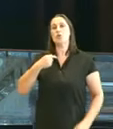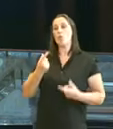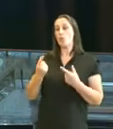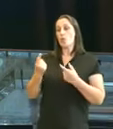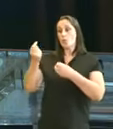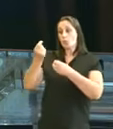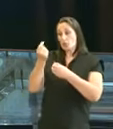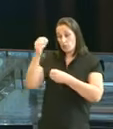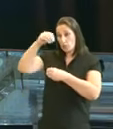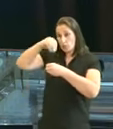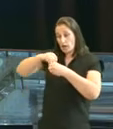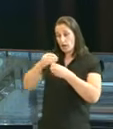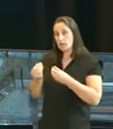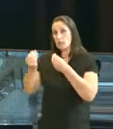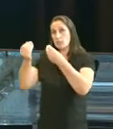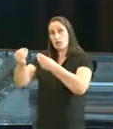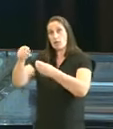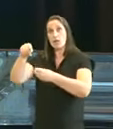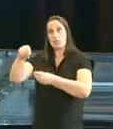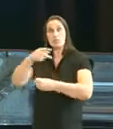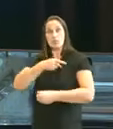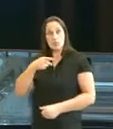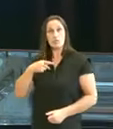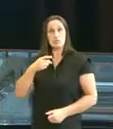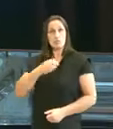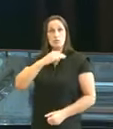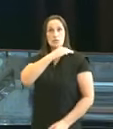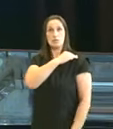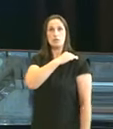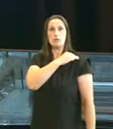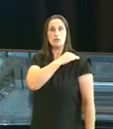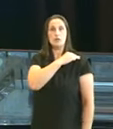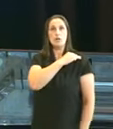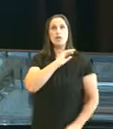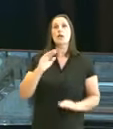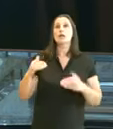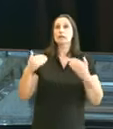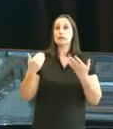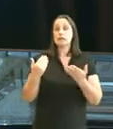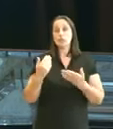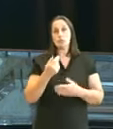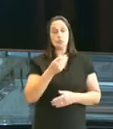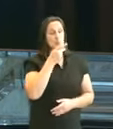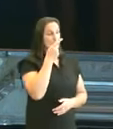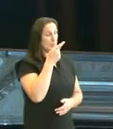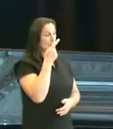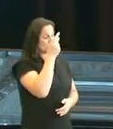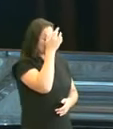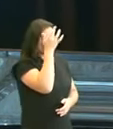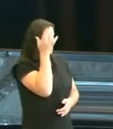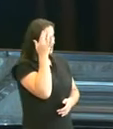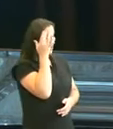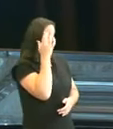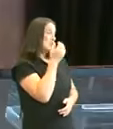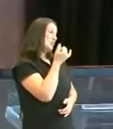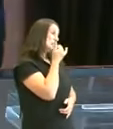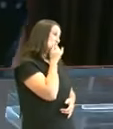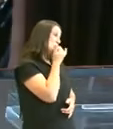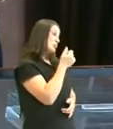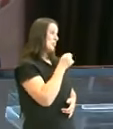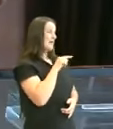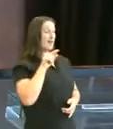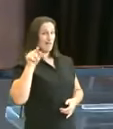uma oferta especial para esse ministério. E aí então aquela pessoa disse: olha, eu sinto muito, ele está agora